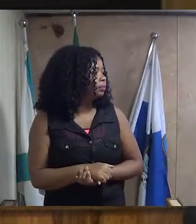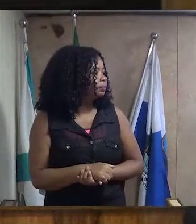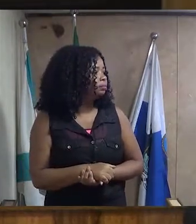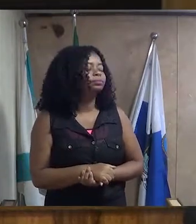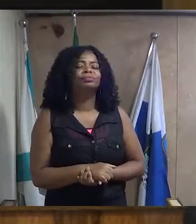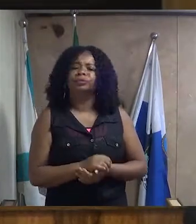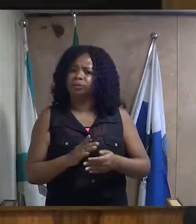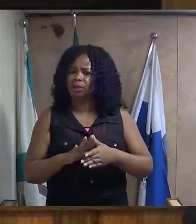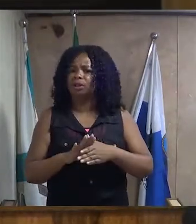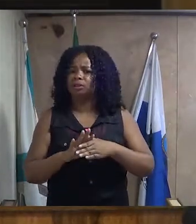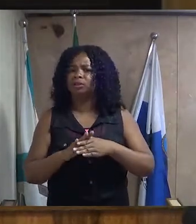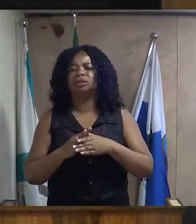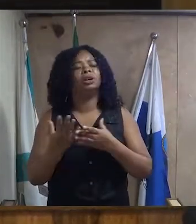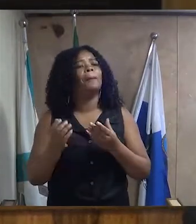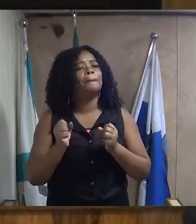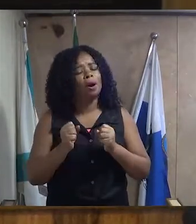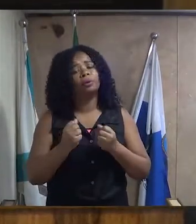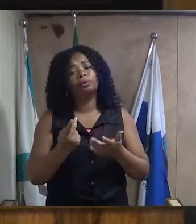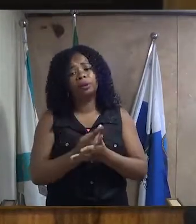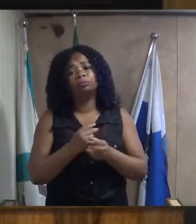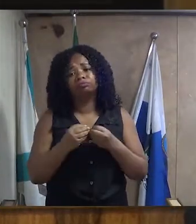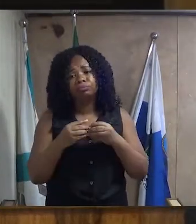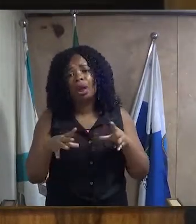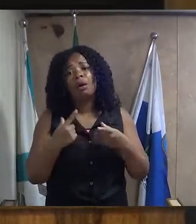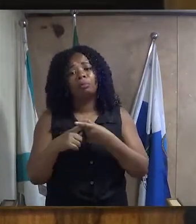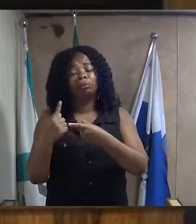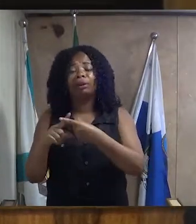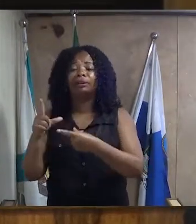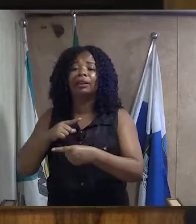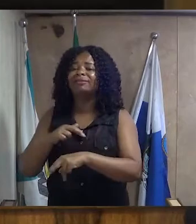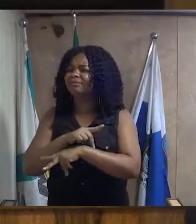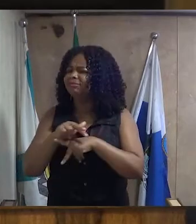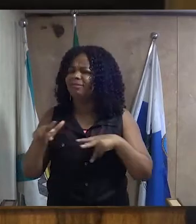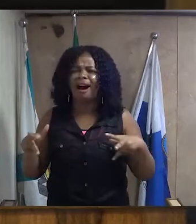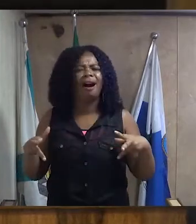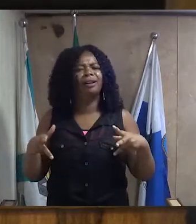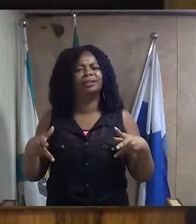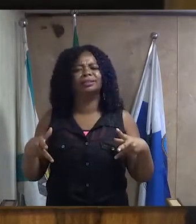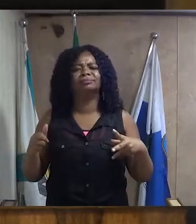Duque de Caxias tem várias comunidades que a SEDAI,